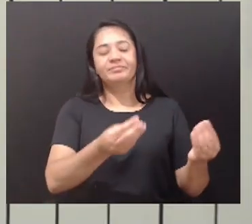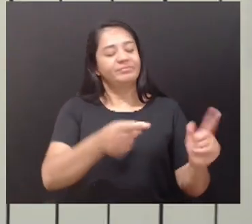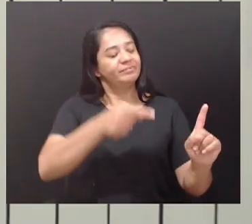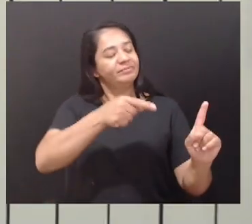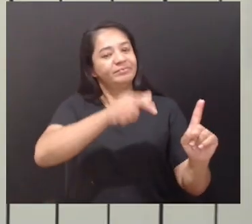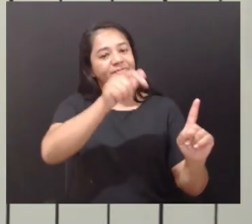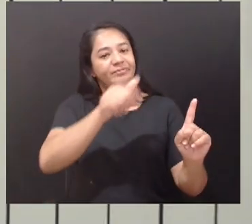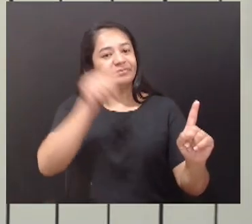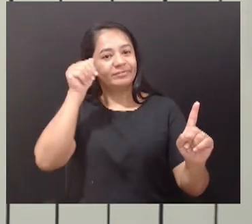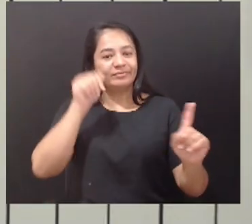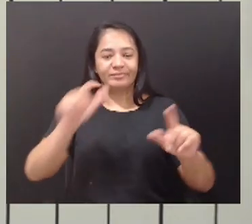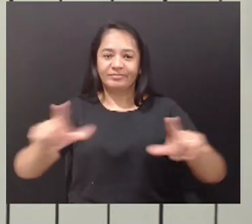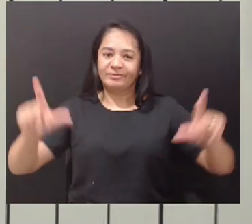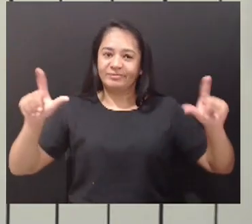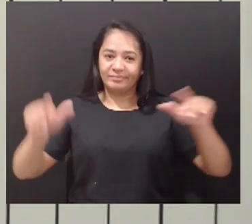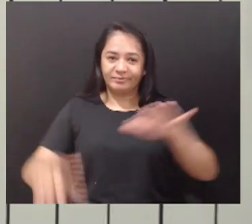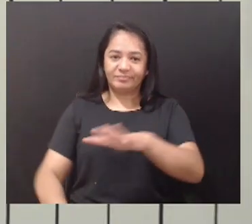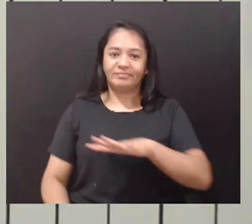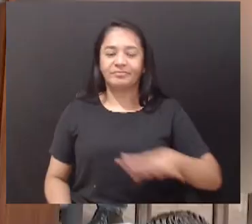na área.